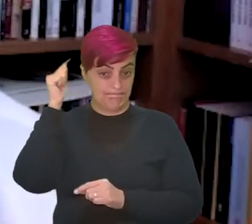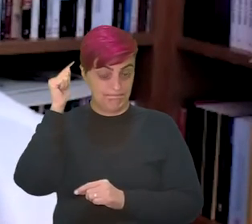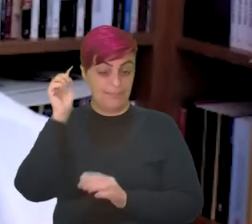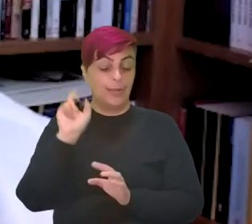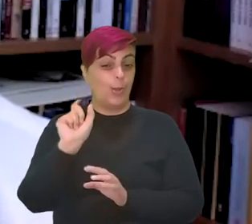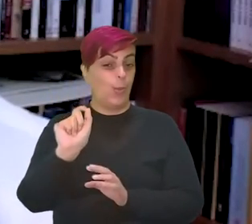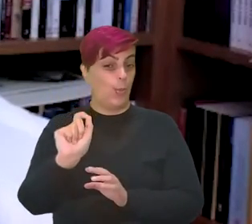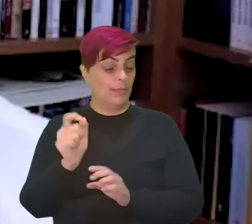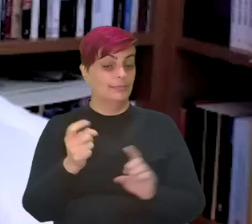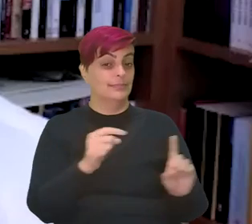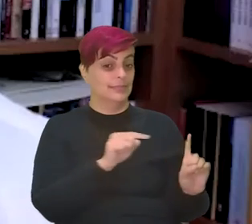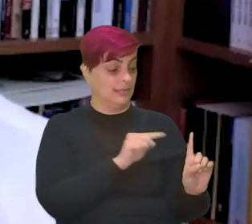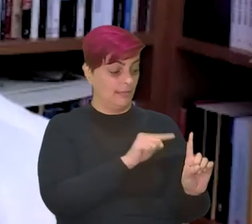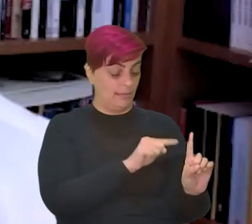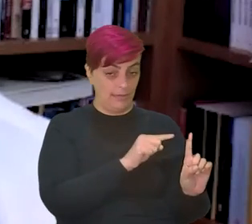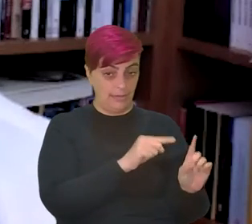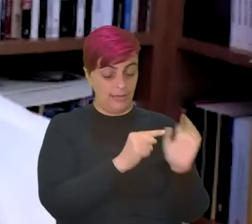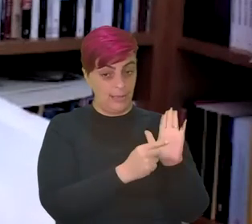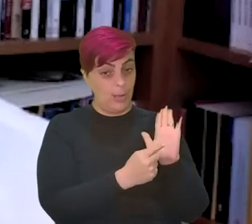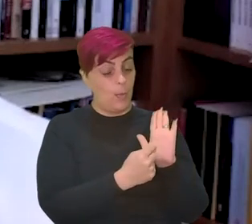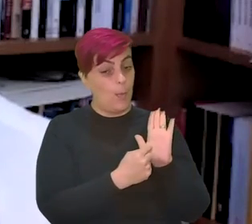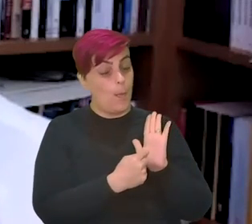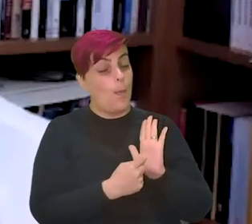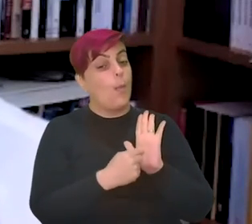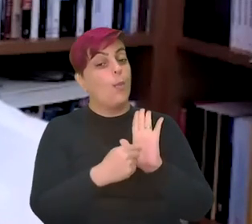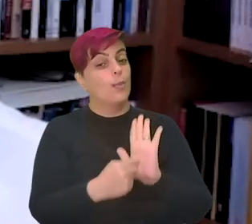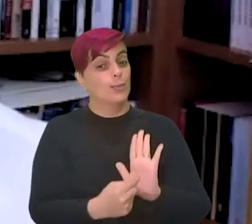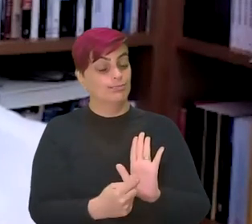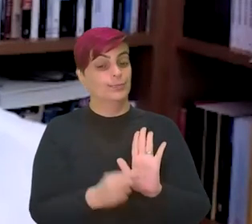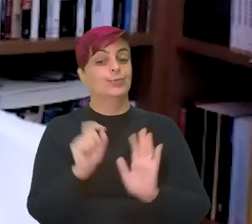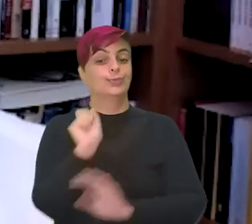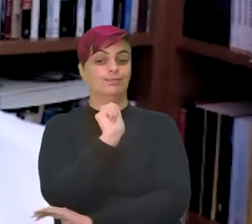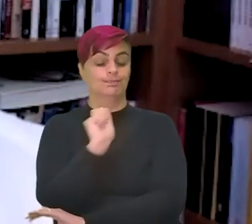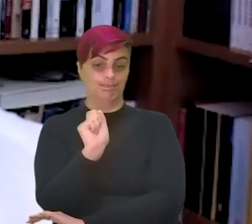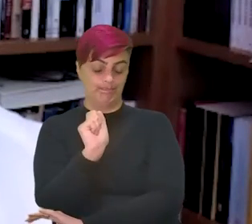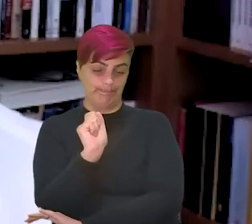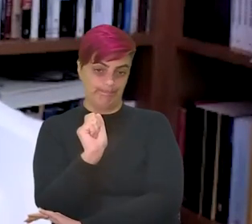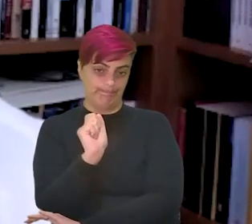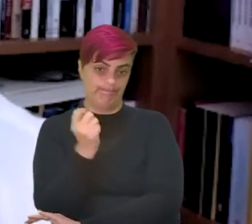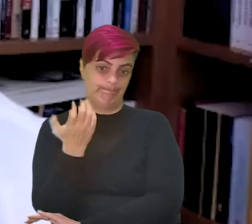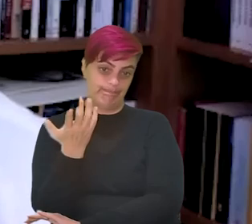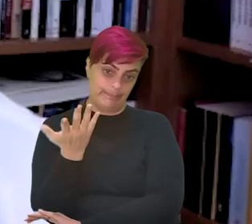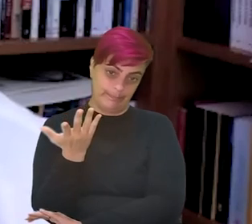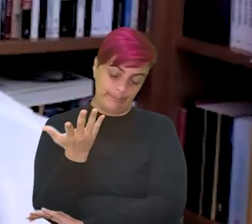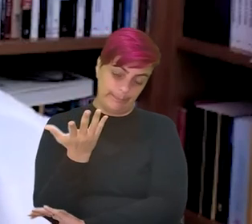ideia que o Malinowski apresenta é justamente essa, né?